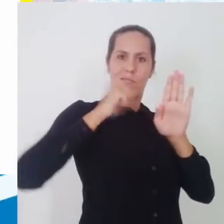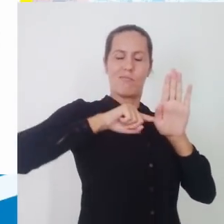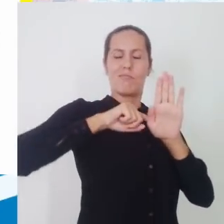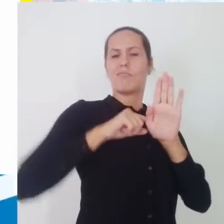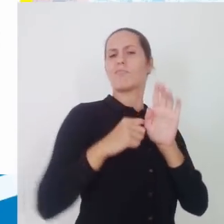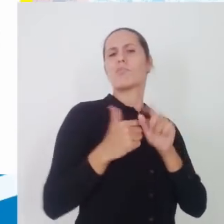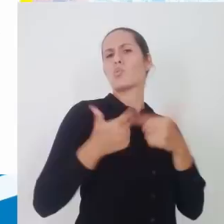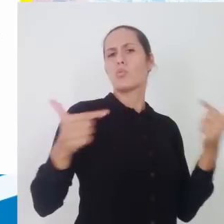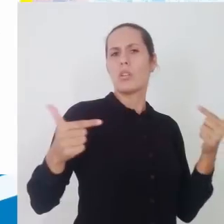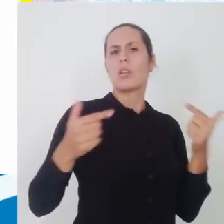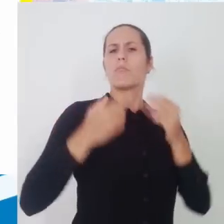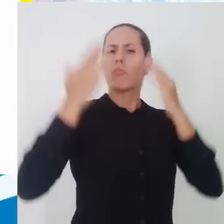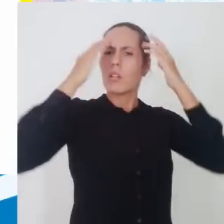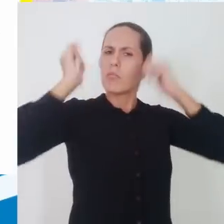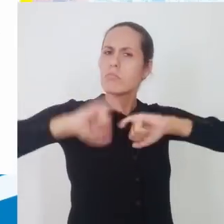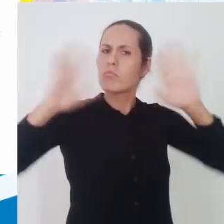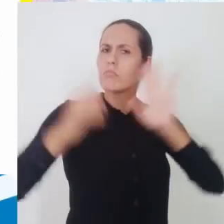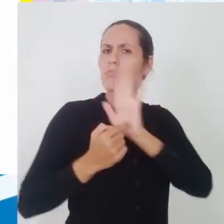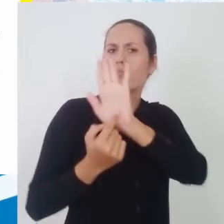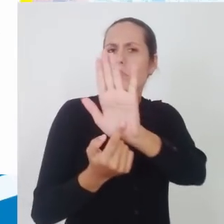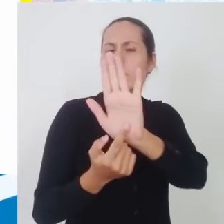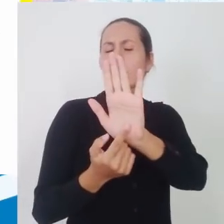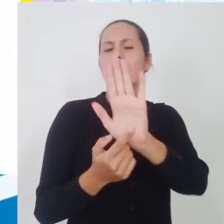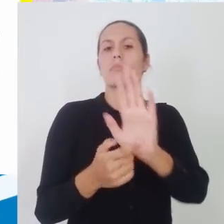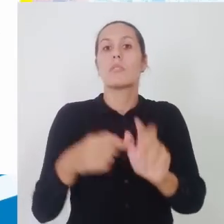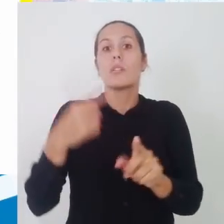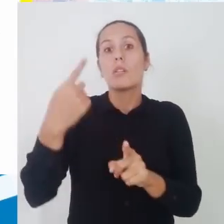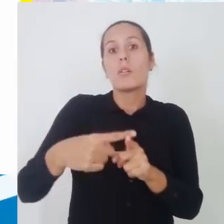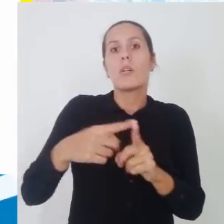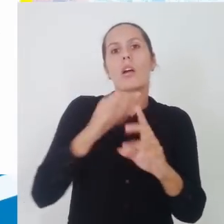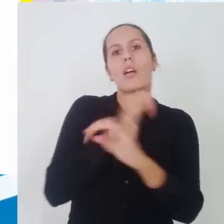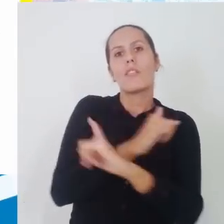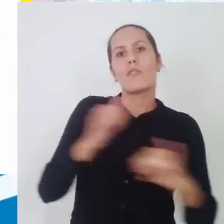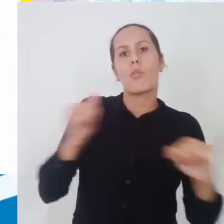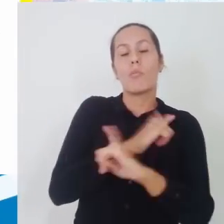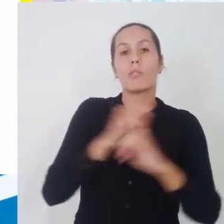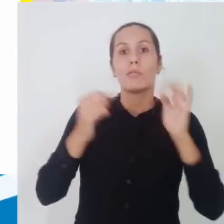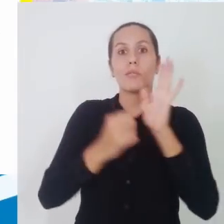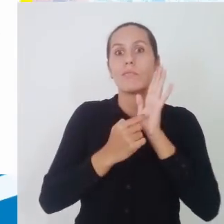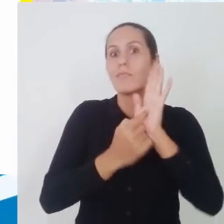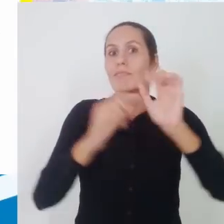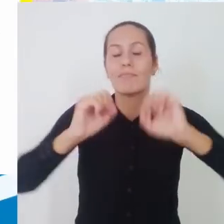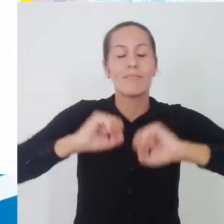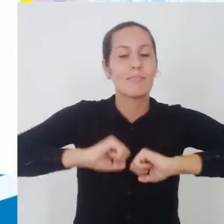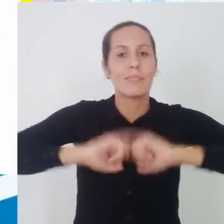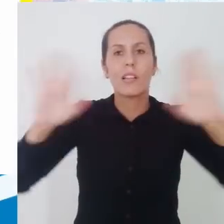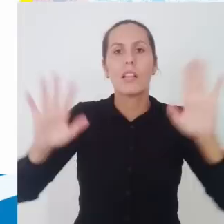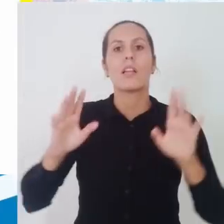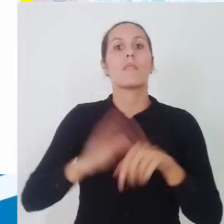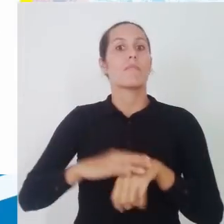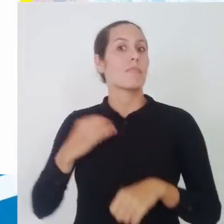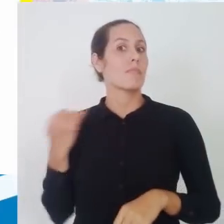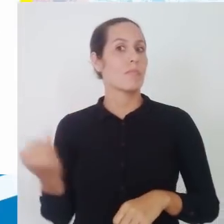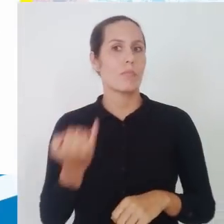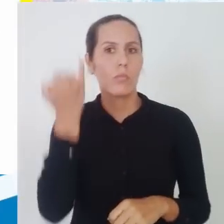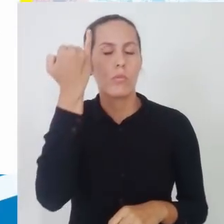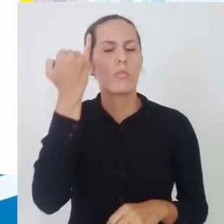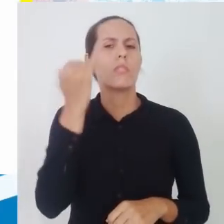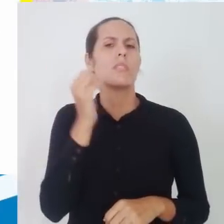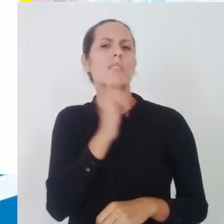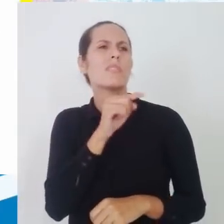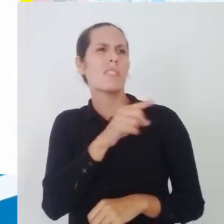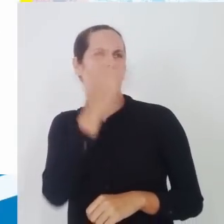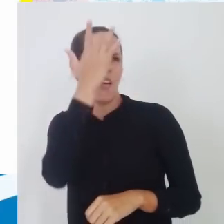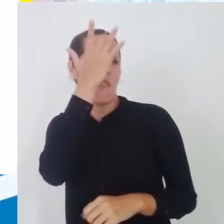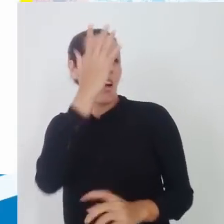fácil, eu deveria passar por cima e seguir. Bom, elas que garantem que todas as pessoas que estão discutindo o texto